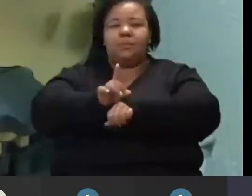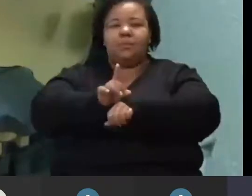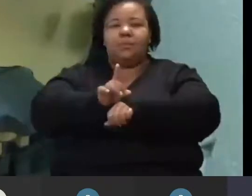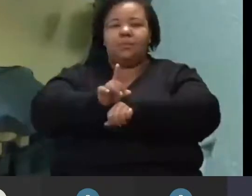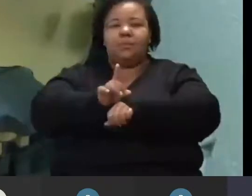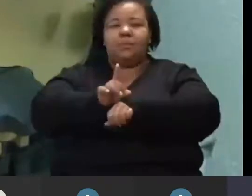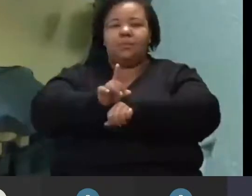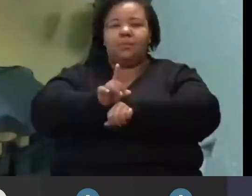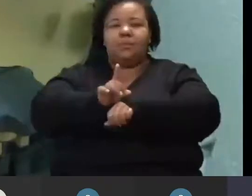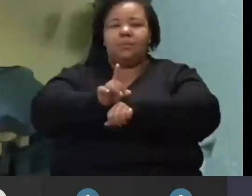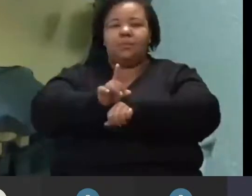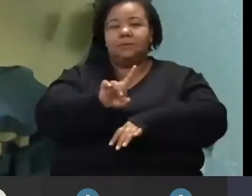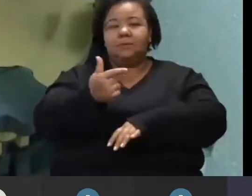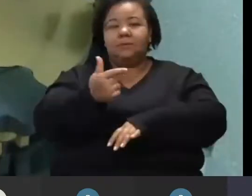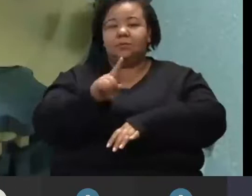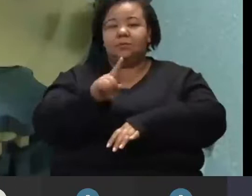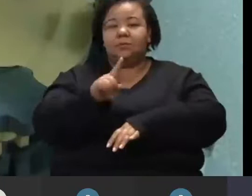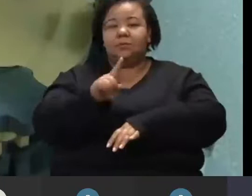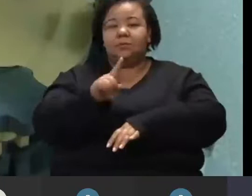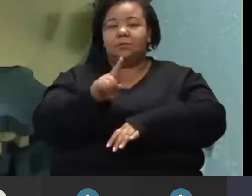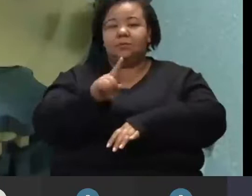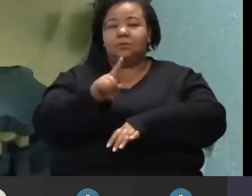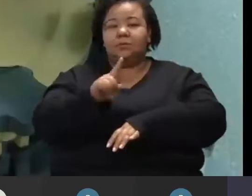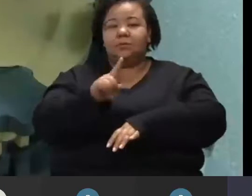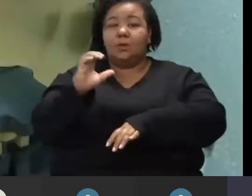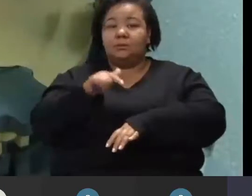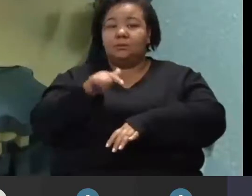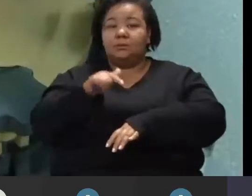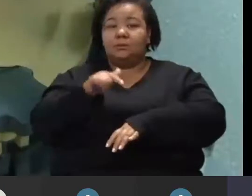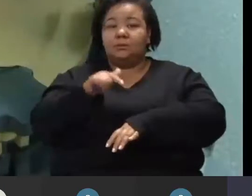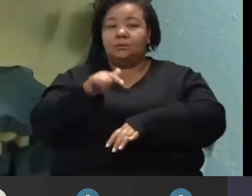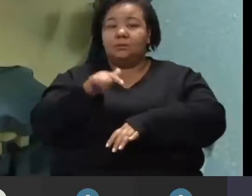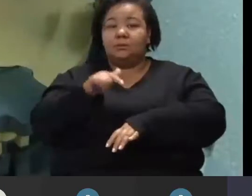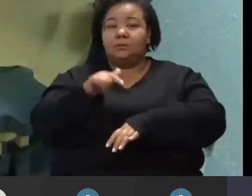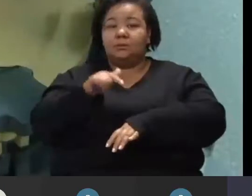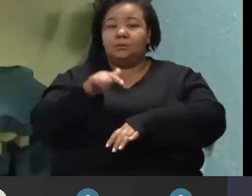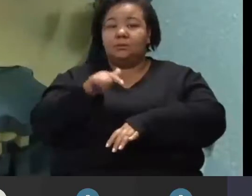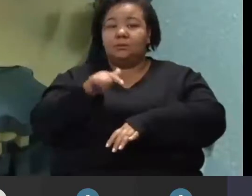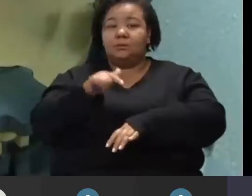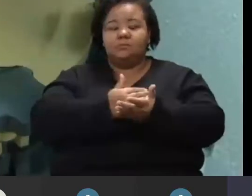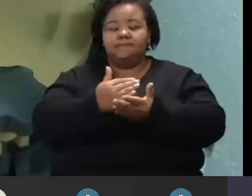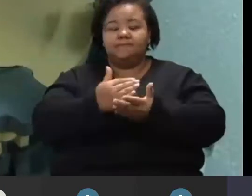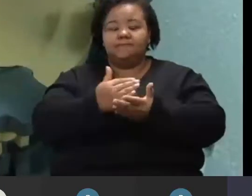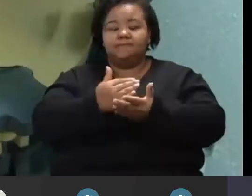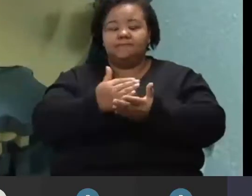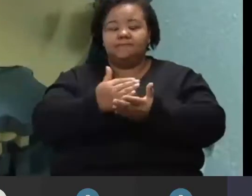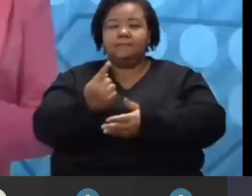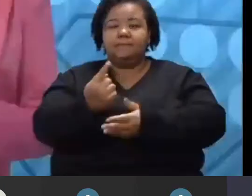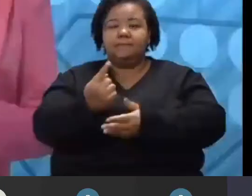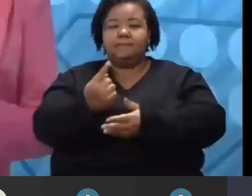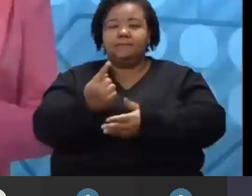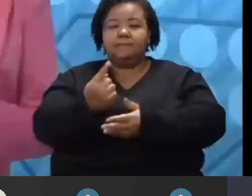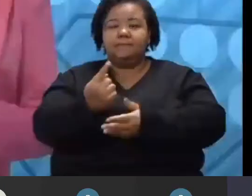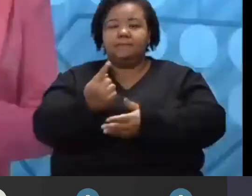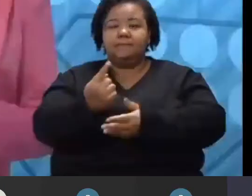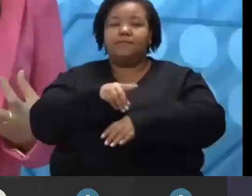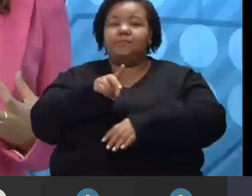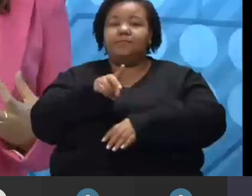marcando 121 graus Celsius, é o momento que nós contamos os 15 minutos. Então, você